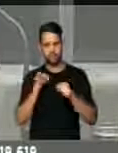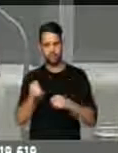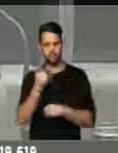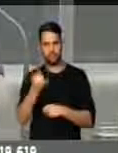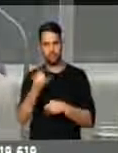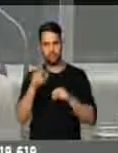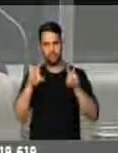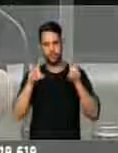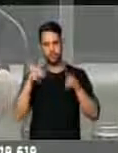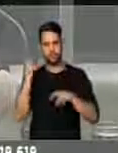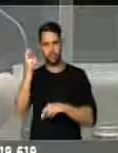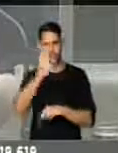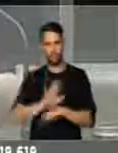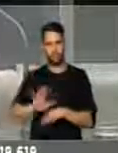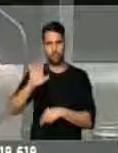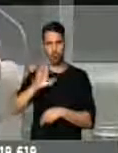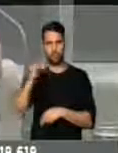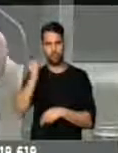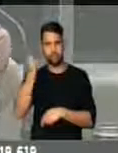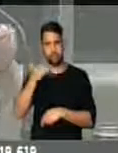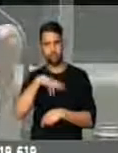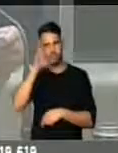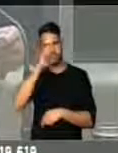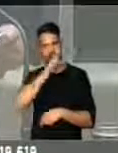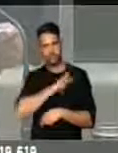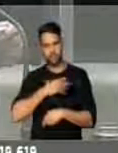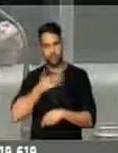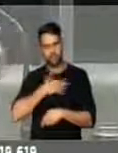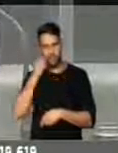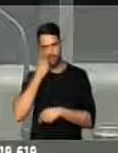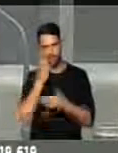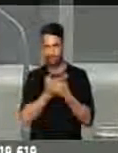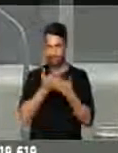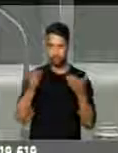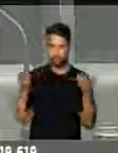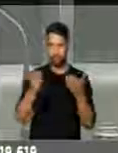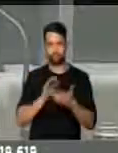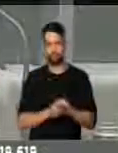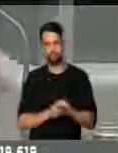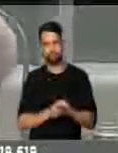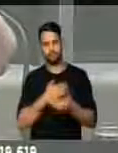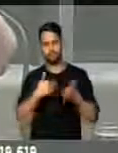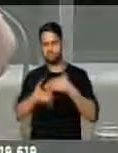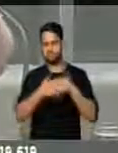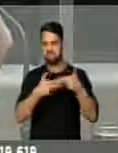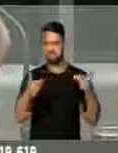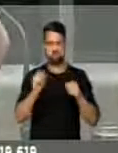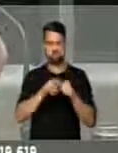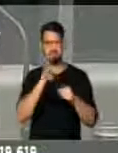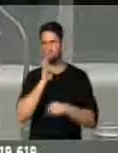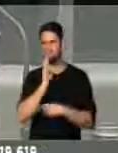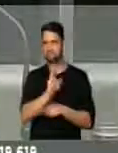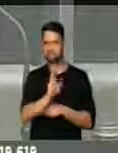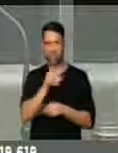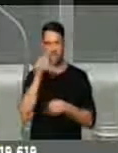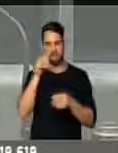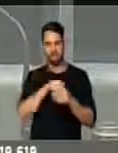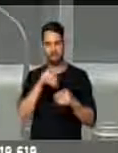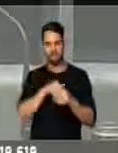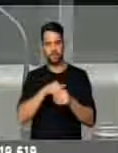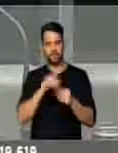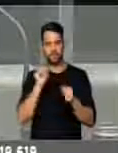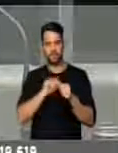importantes questões nacionais. Senhor presidente e colegas parlamentares, qualquer que seja o resultado da